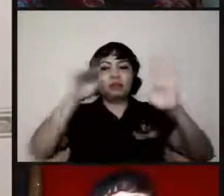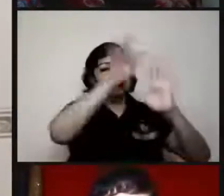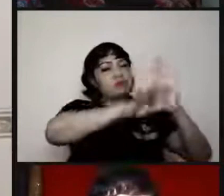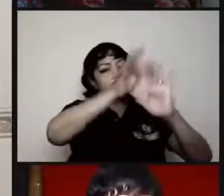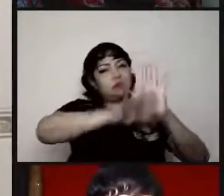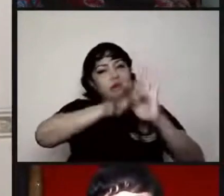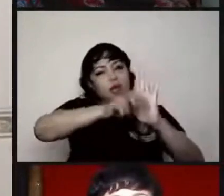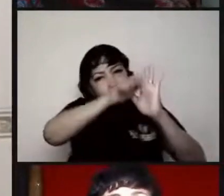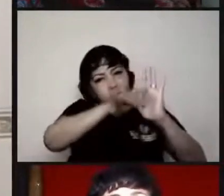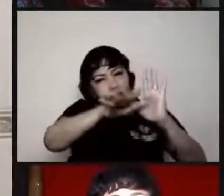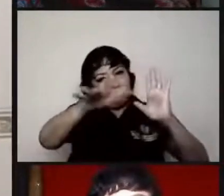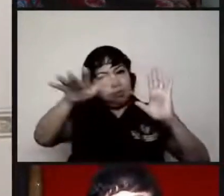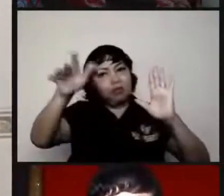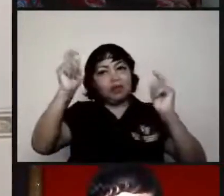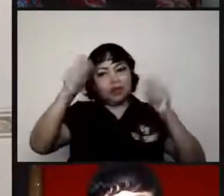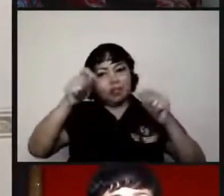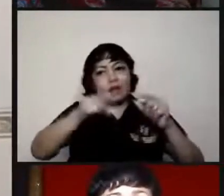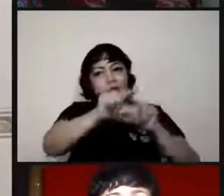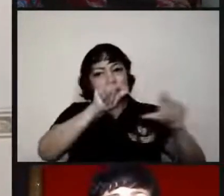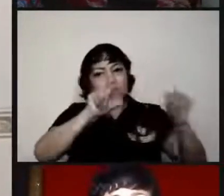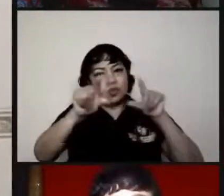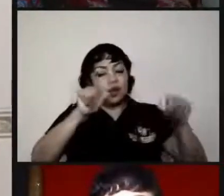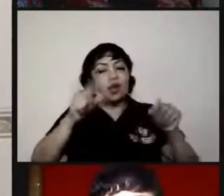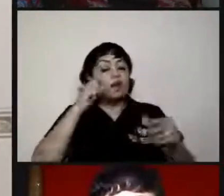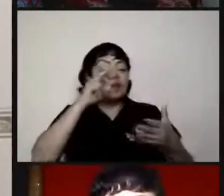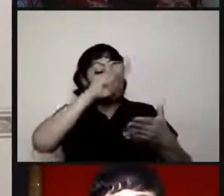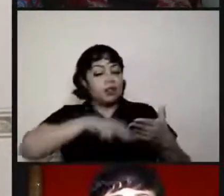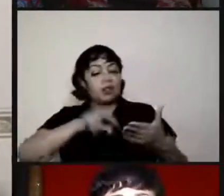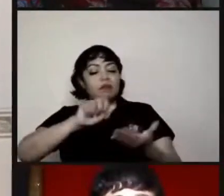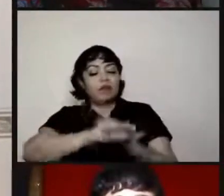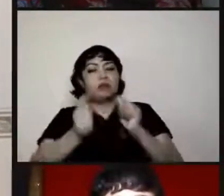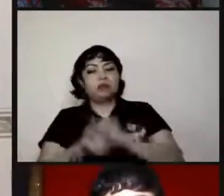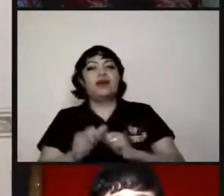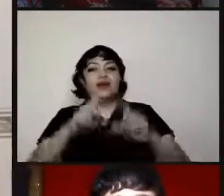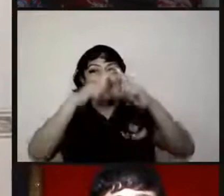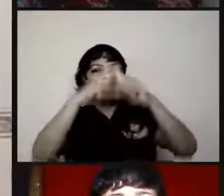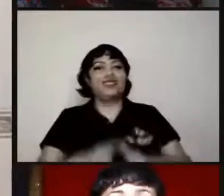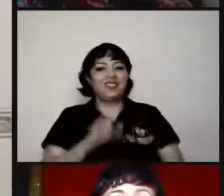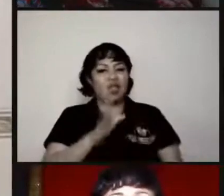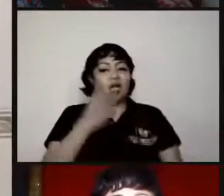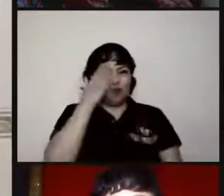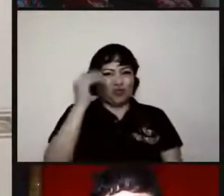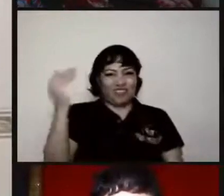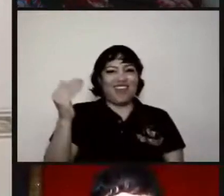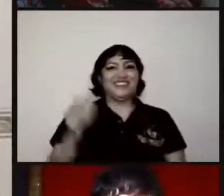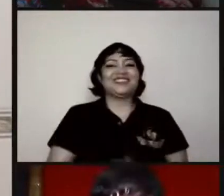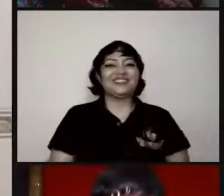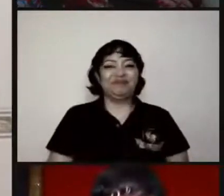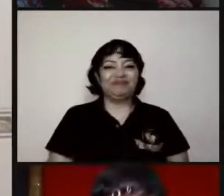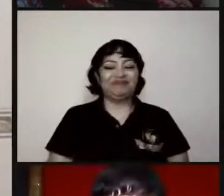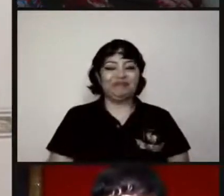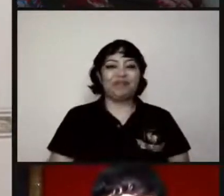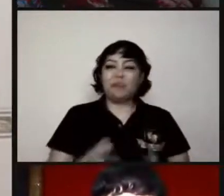produzir aí o poema, então, para esse concurso maravilhoso, que será já é um sucesso, né? Com tanta